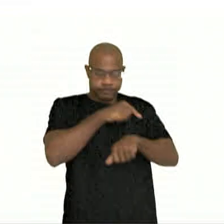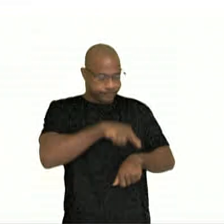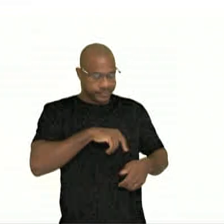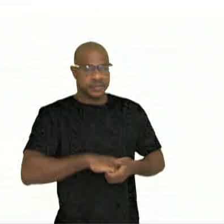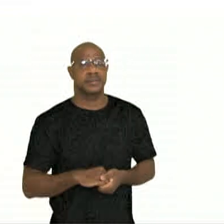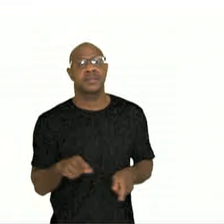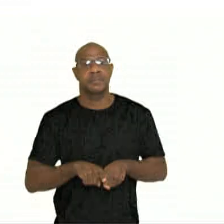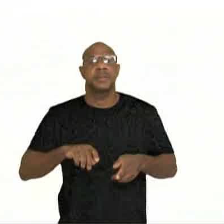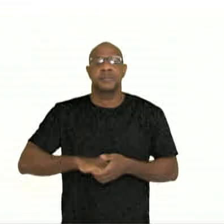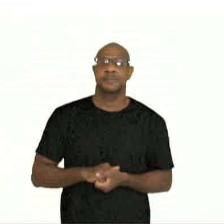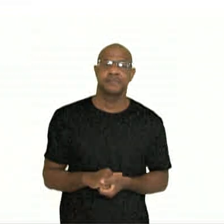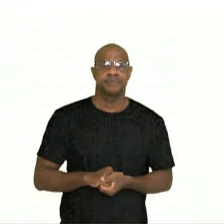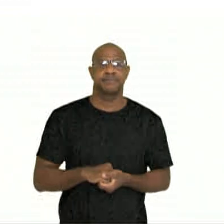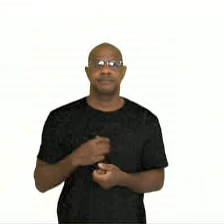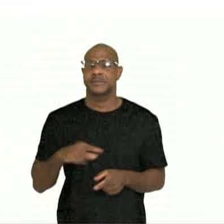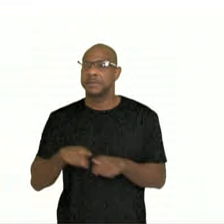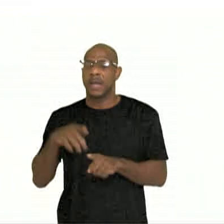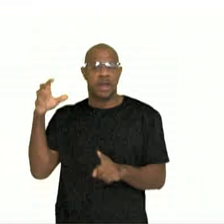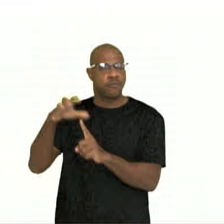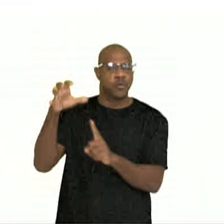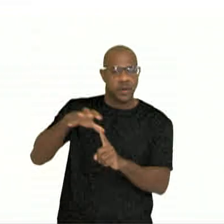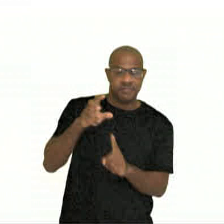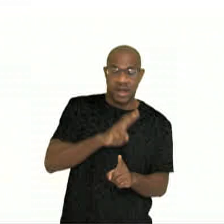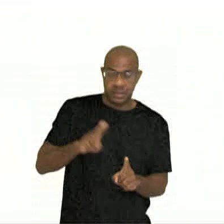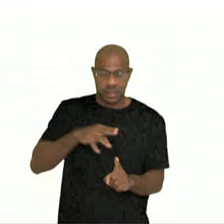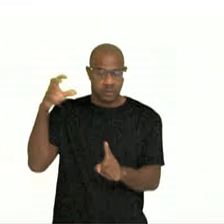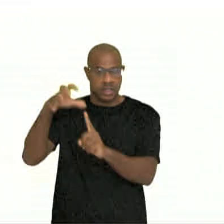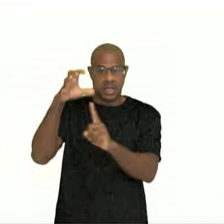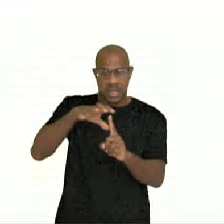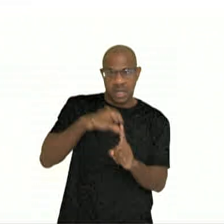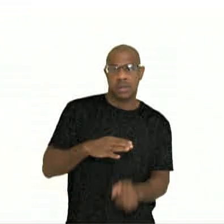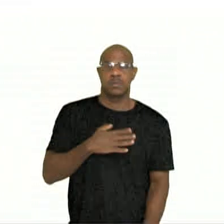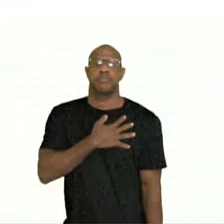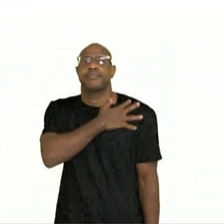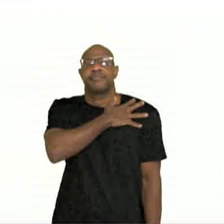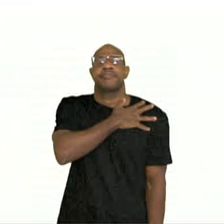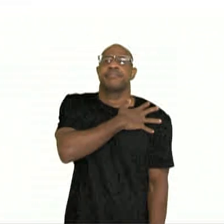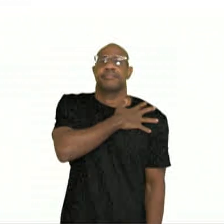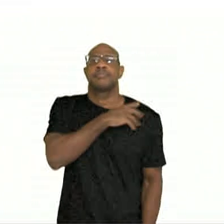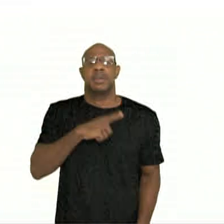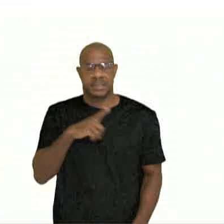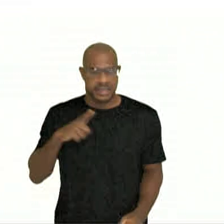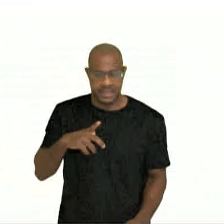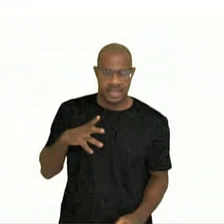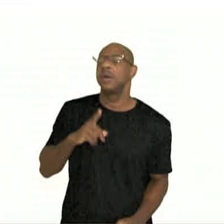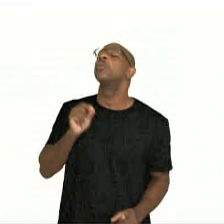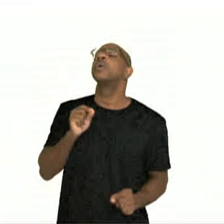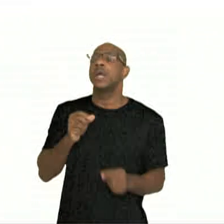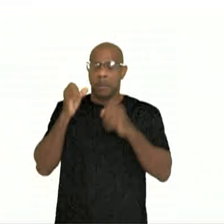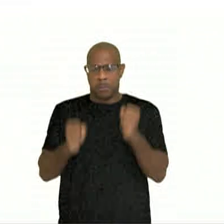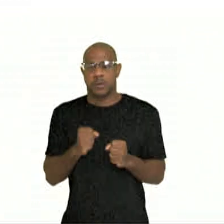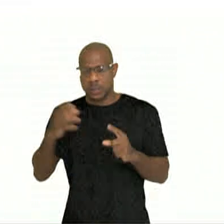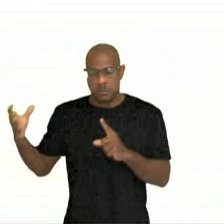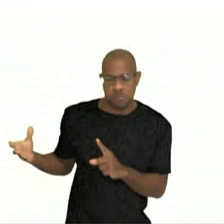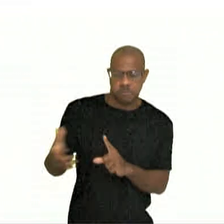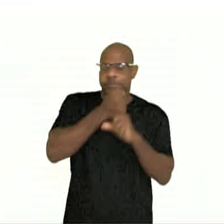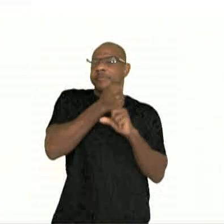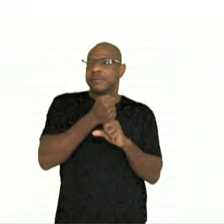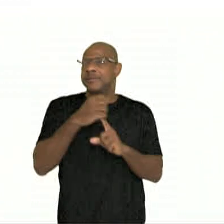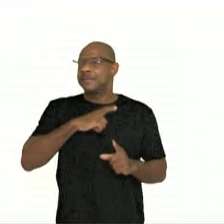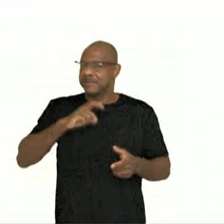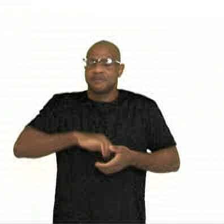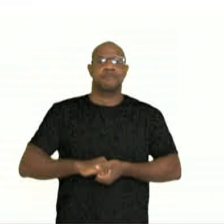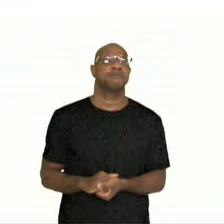no exército, ele vai usar da sua influência no exército para tomar o poder da república, se autoproclamando